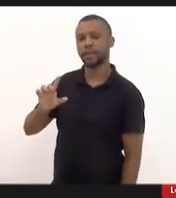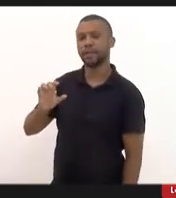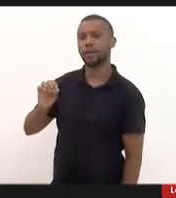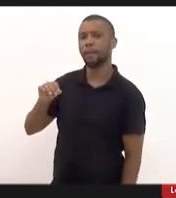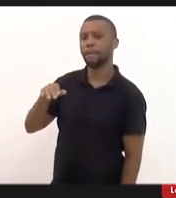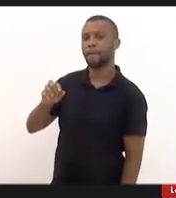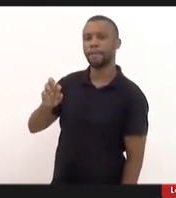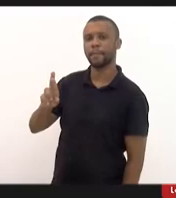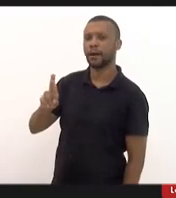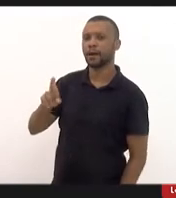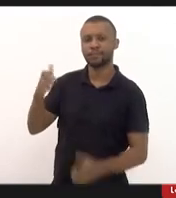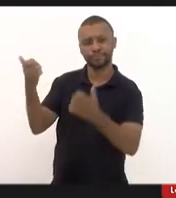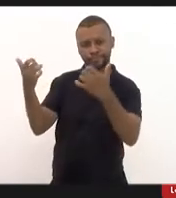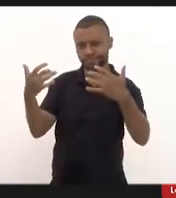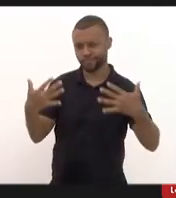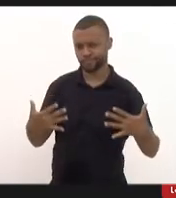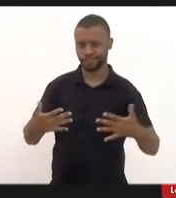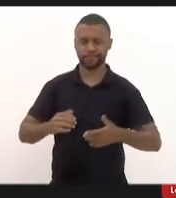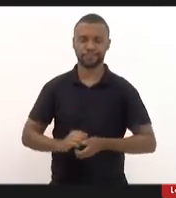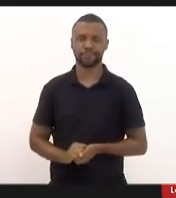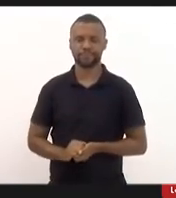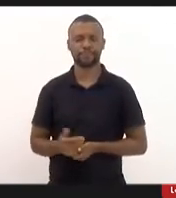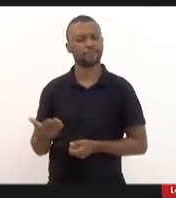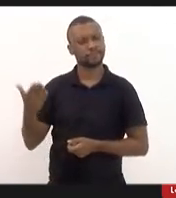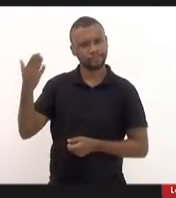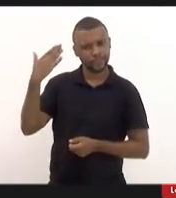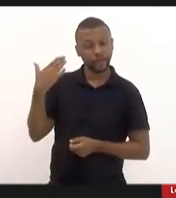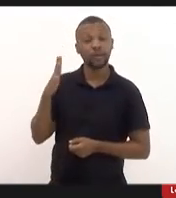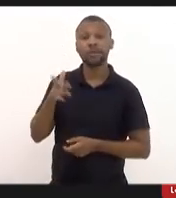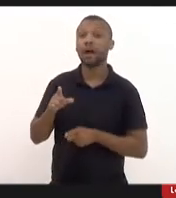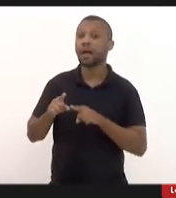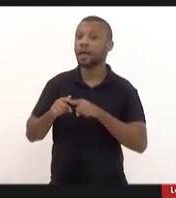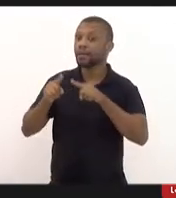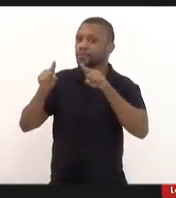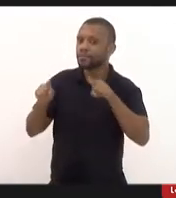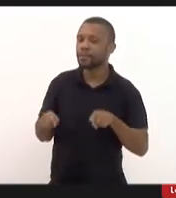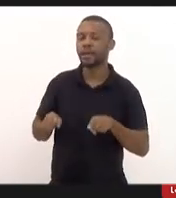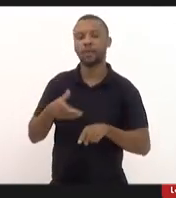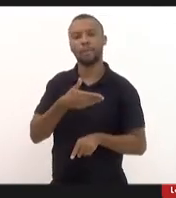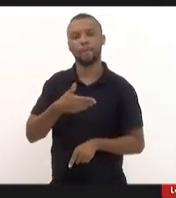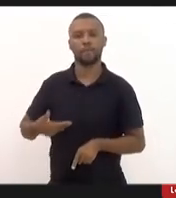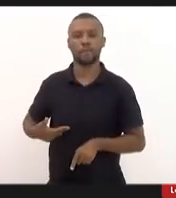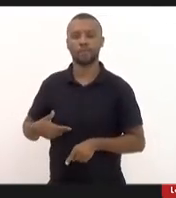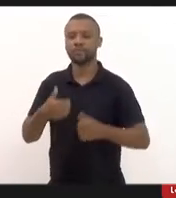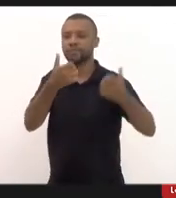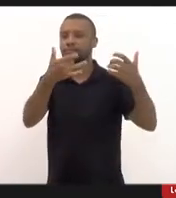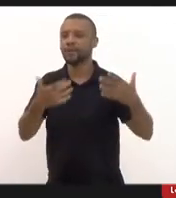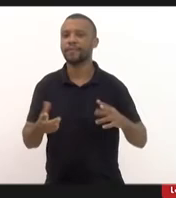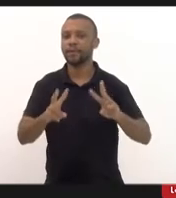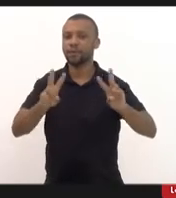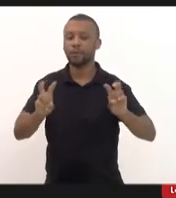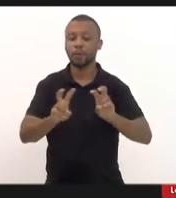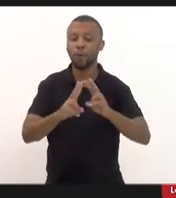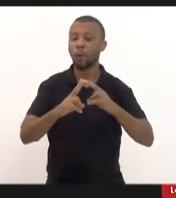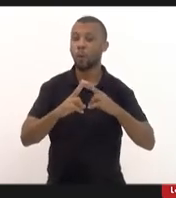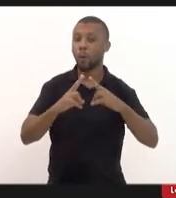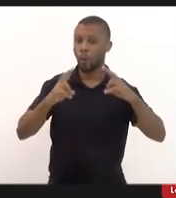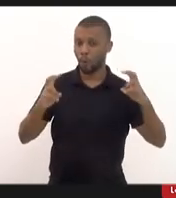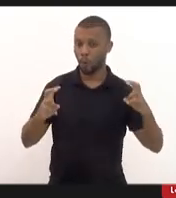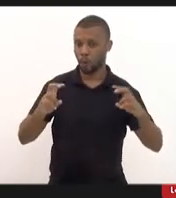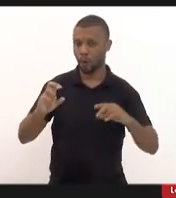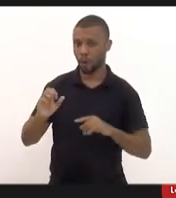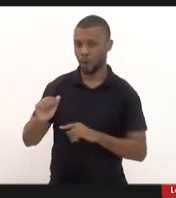Eu já estava na área pública quando se falava do arco. E nós estamos já com o arco há